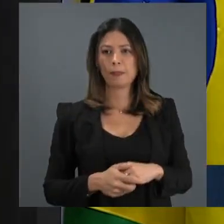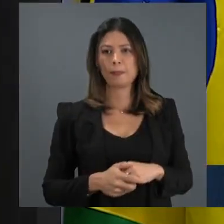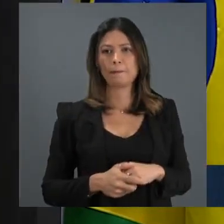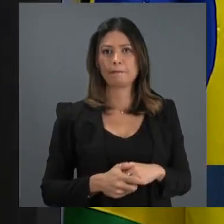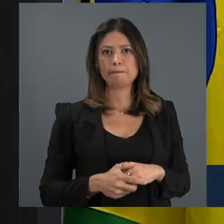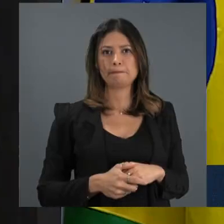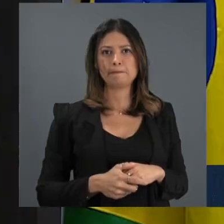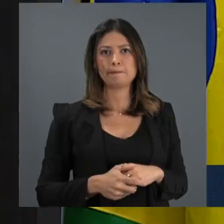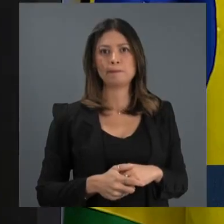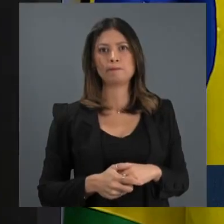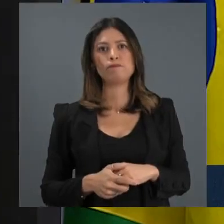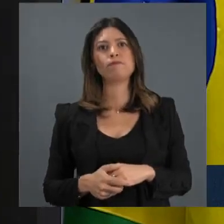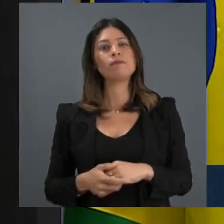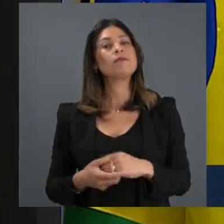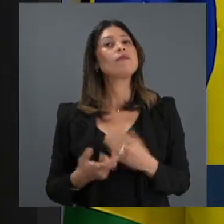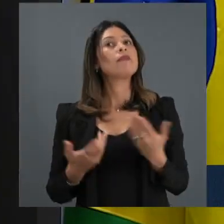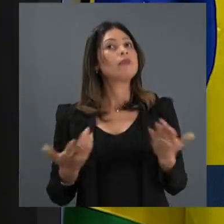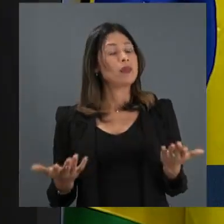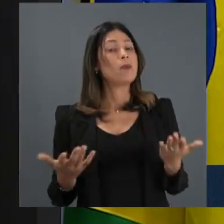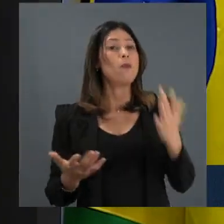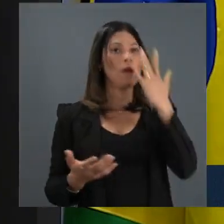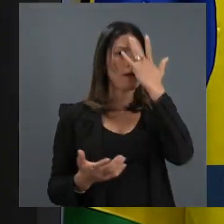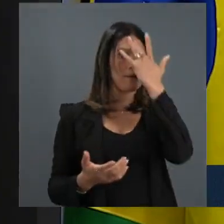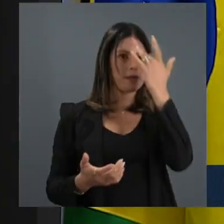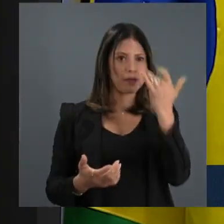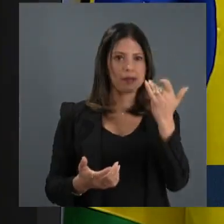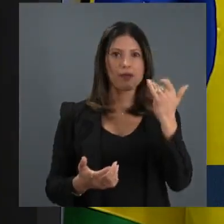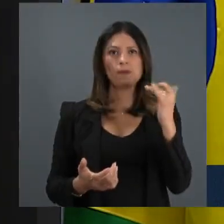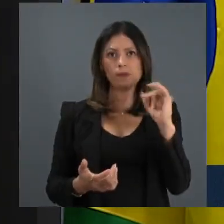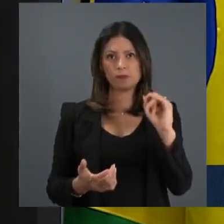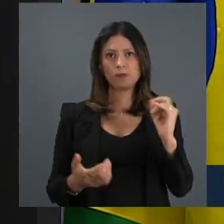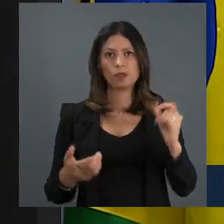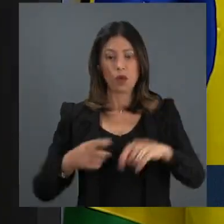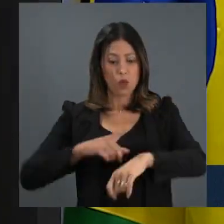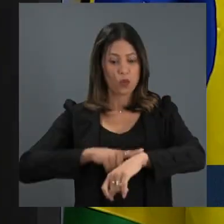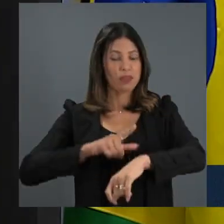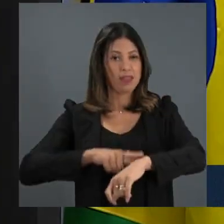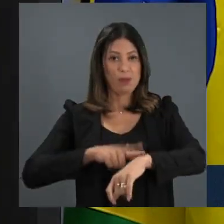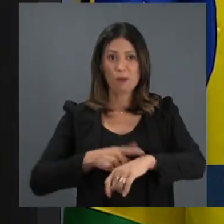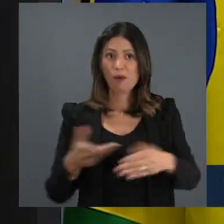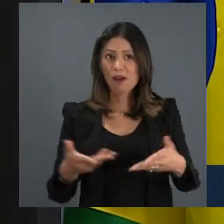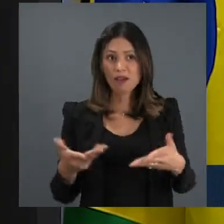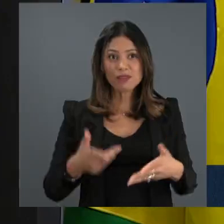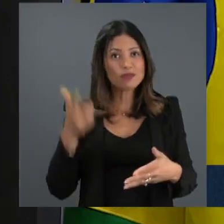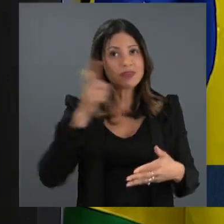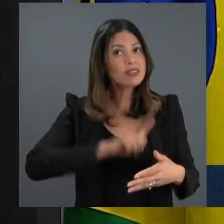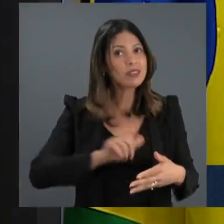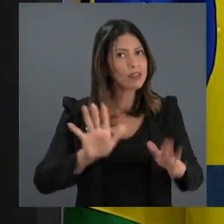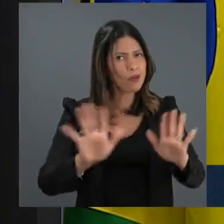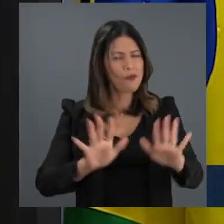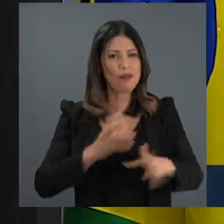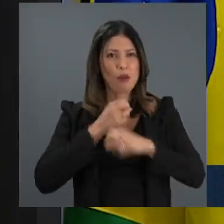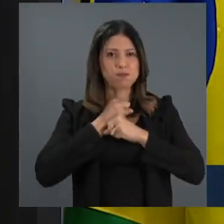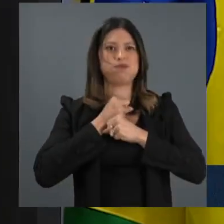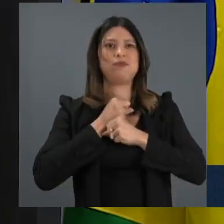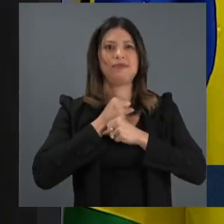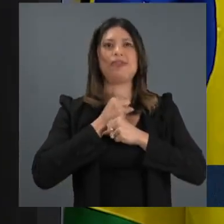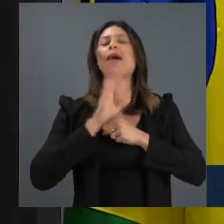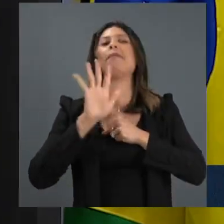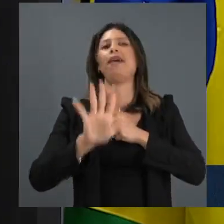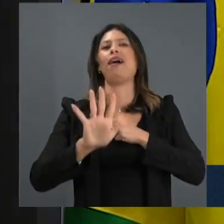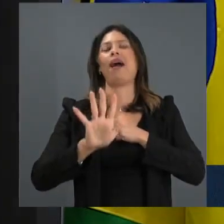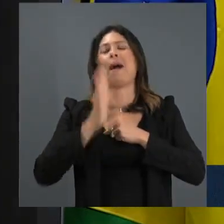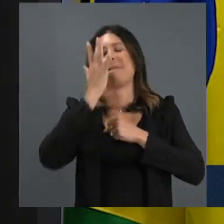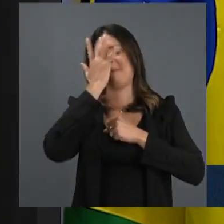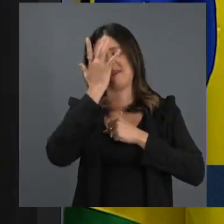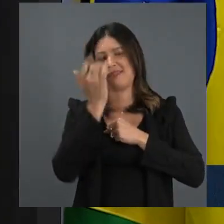brasileiros. Amanhã, porque não vai dar tempo eu falar tudo que está engasgado, mas amanhã eu vou deixar a